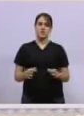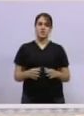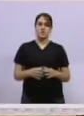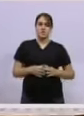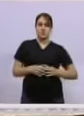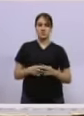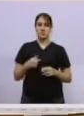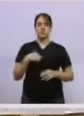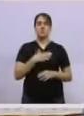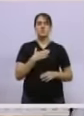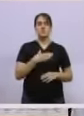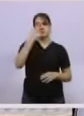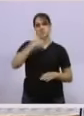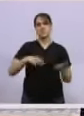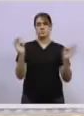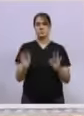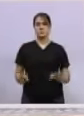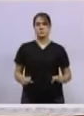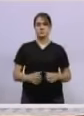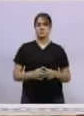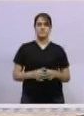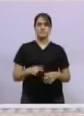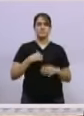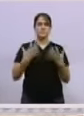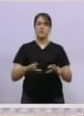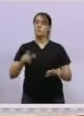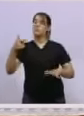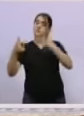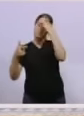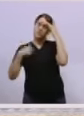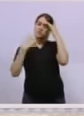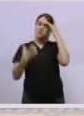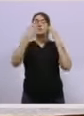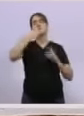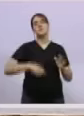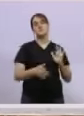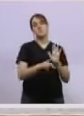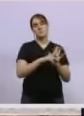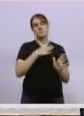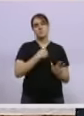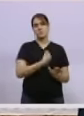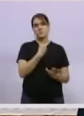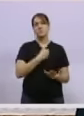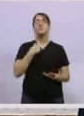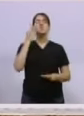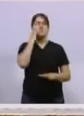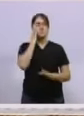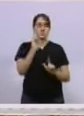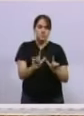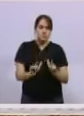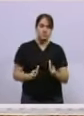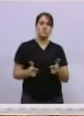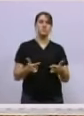não, mas eu gosto, eu sou feliz sendo ele. Eu não quero outra pessoa não, quero ser eu. Eu sei das lutas que eu luto, das